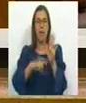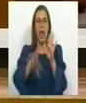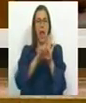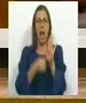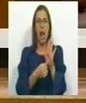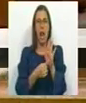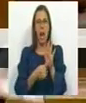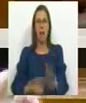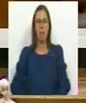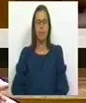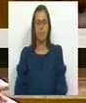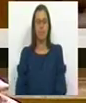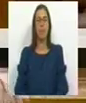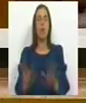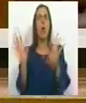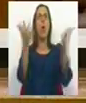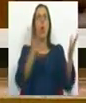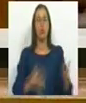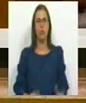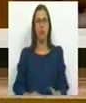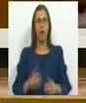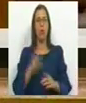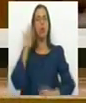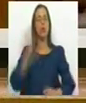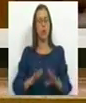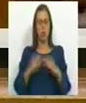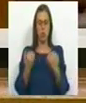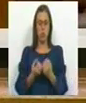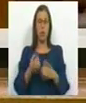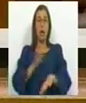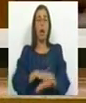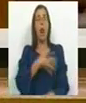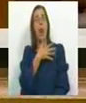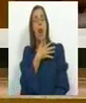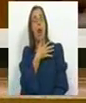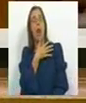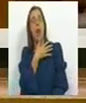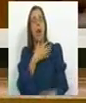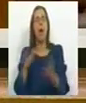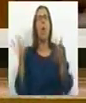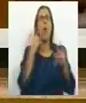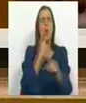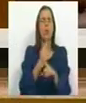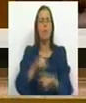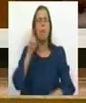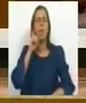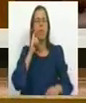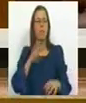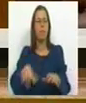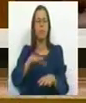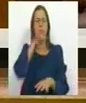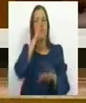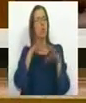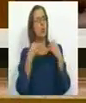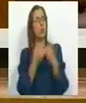lei. Onde está a noção de justiça social que a esquerda tanto apregoa? Onde está a defesa do Estado